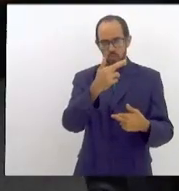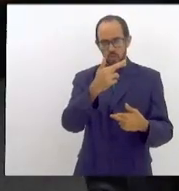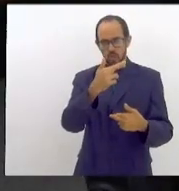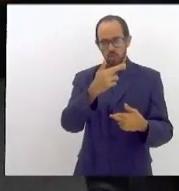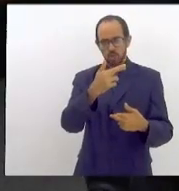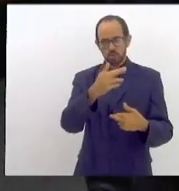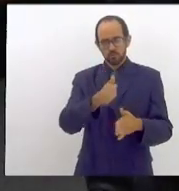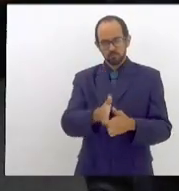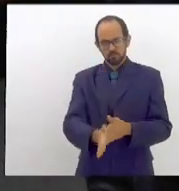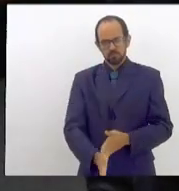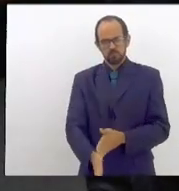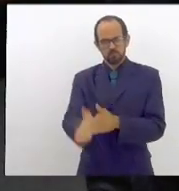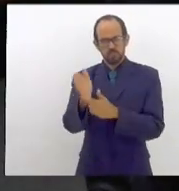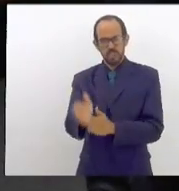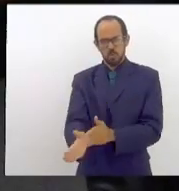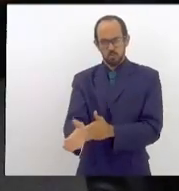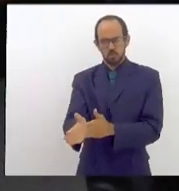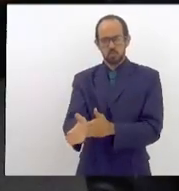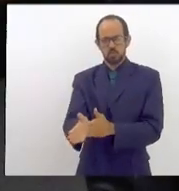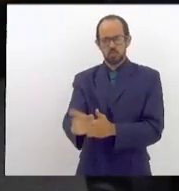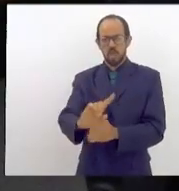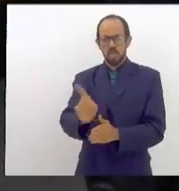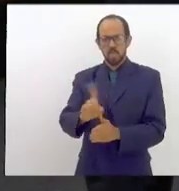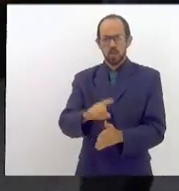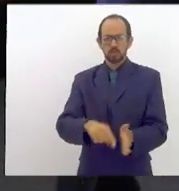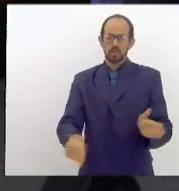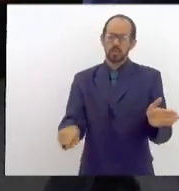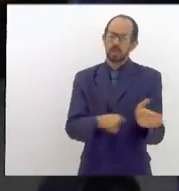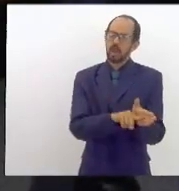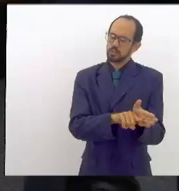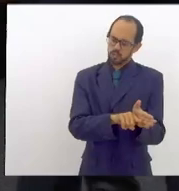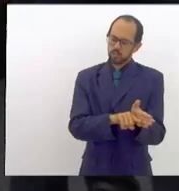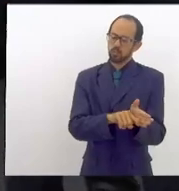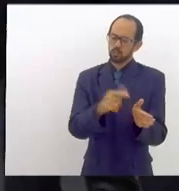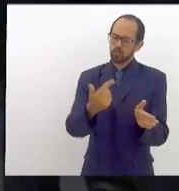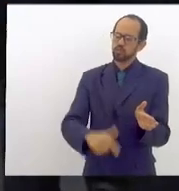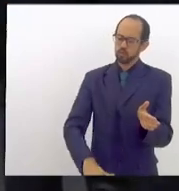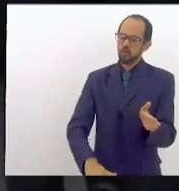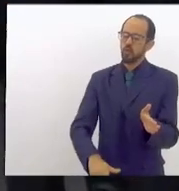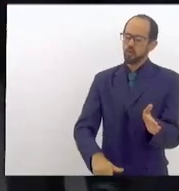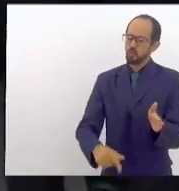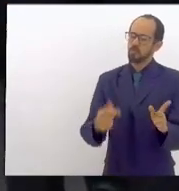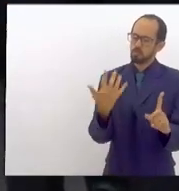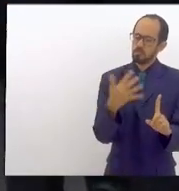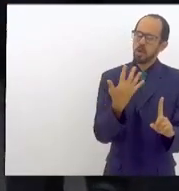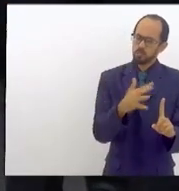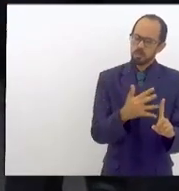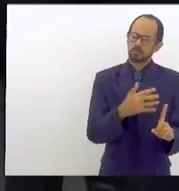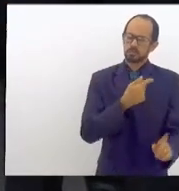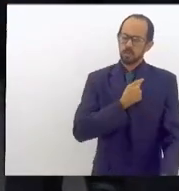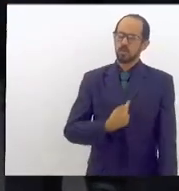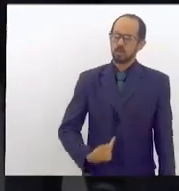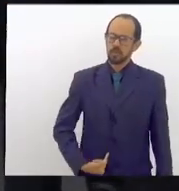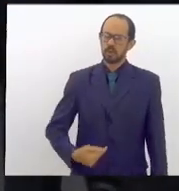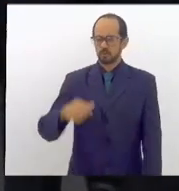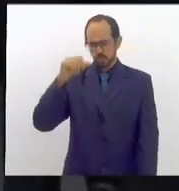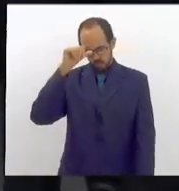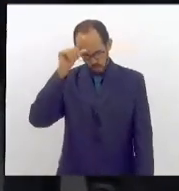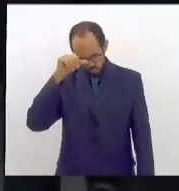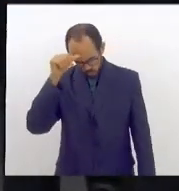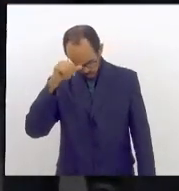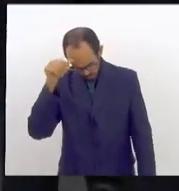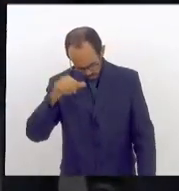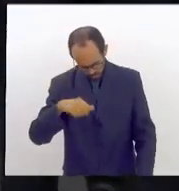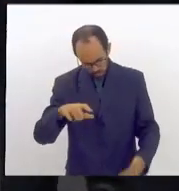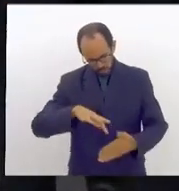arrisca e não está inadimplente mais uma vez palmas para o governador Cláudio Castro